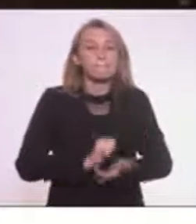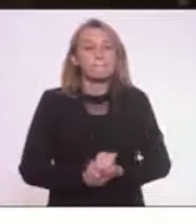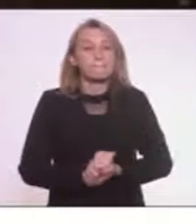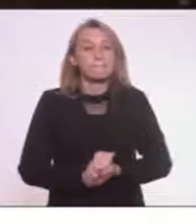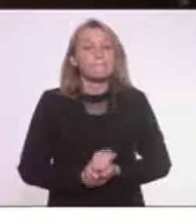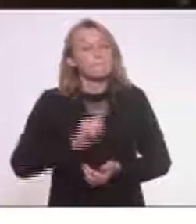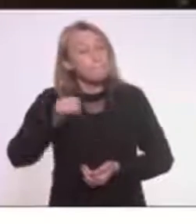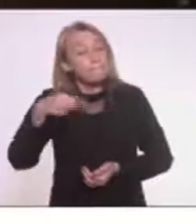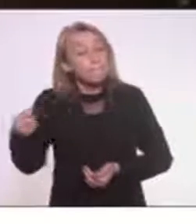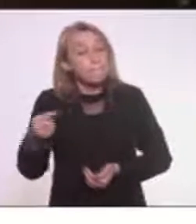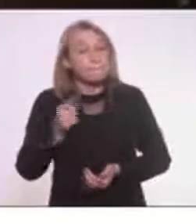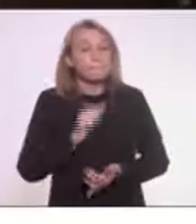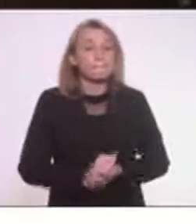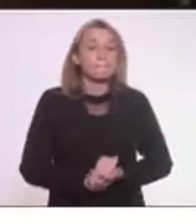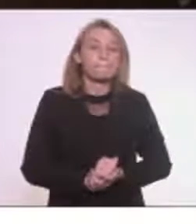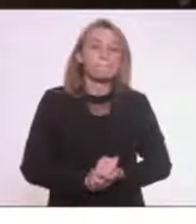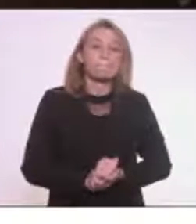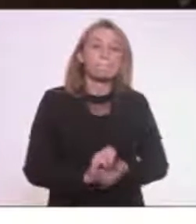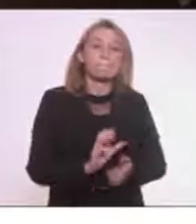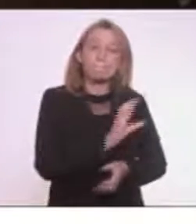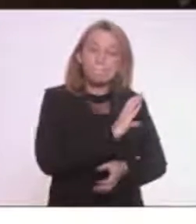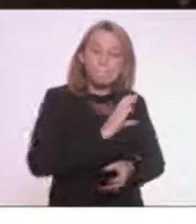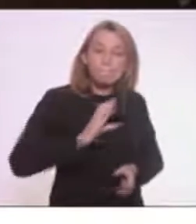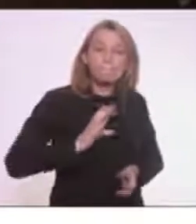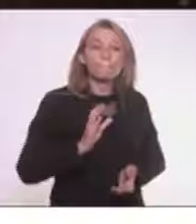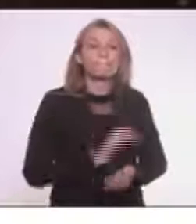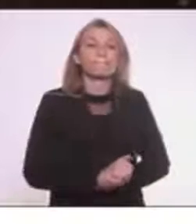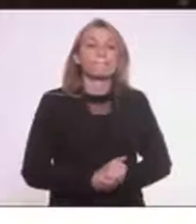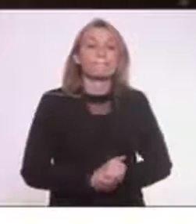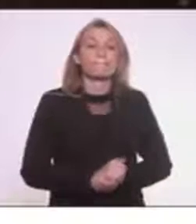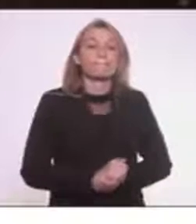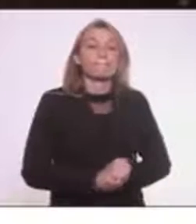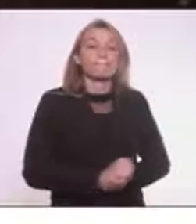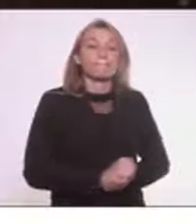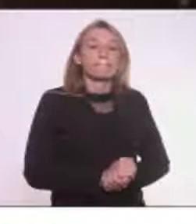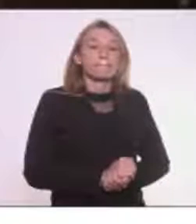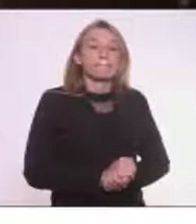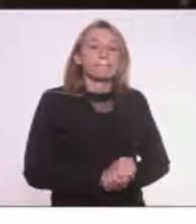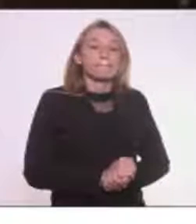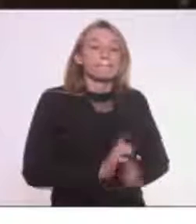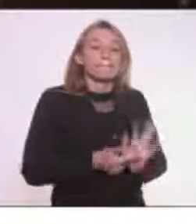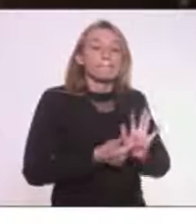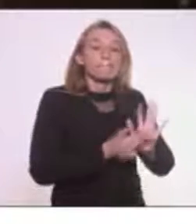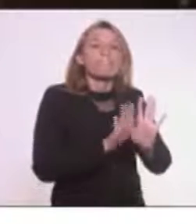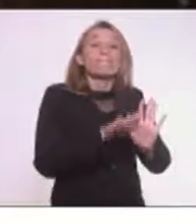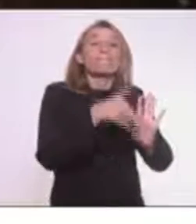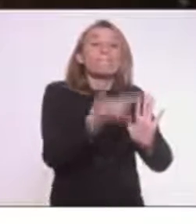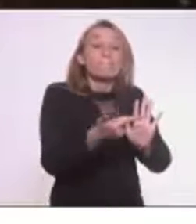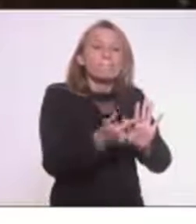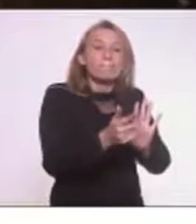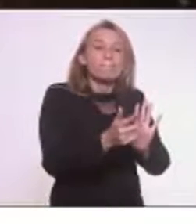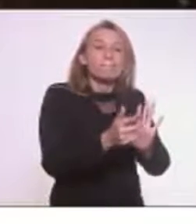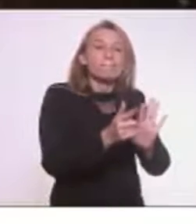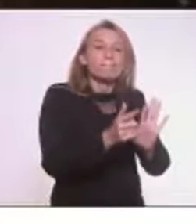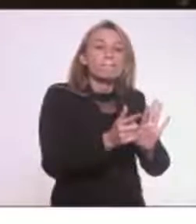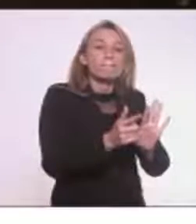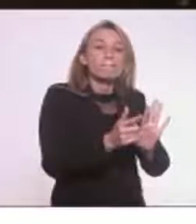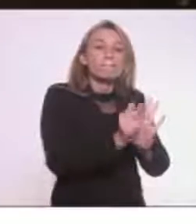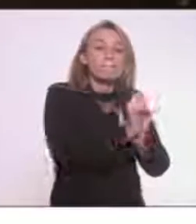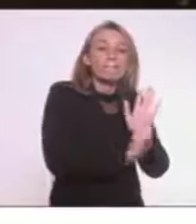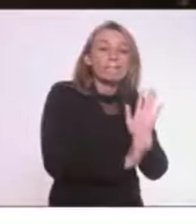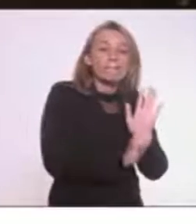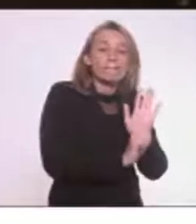E depois, uma comissão vai definir qual é a redação da emenda